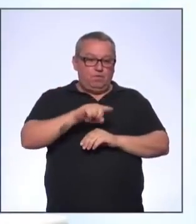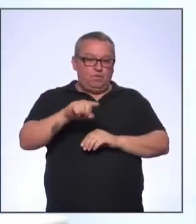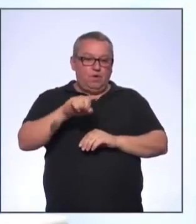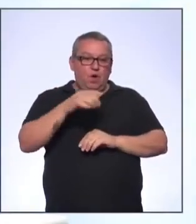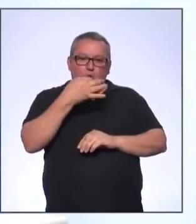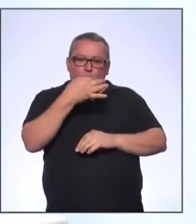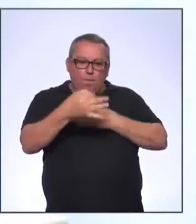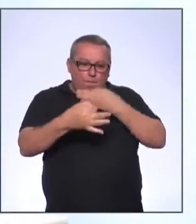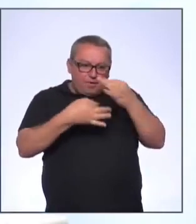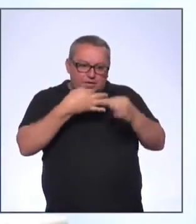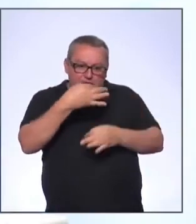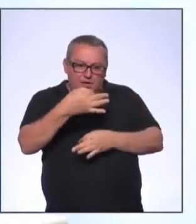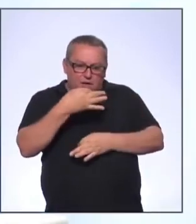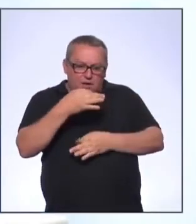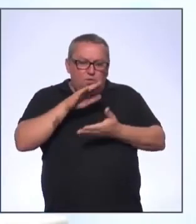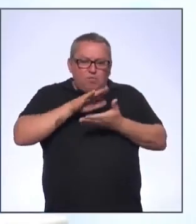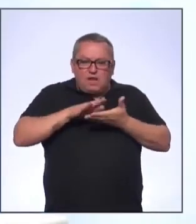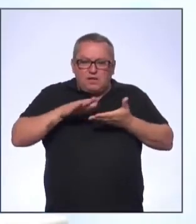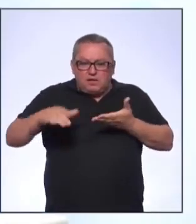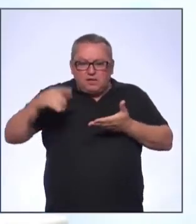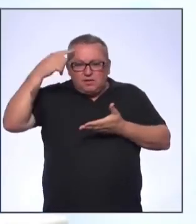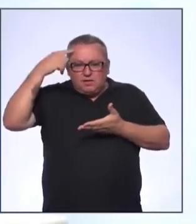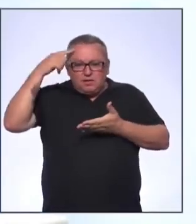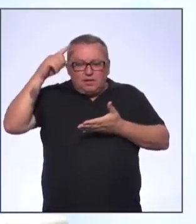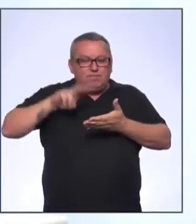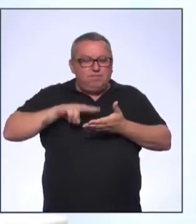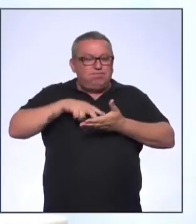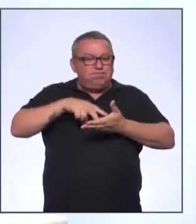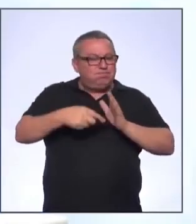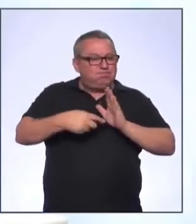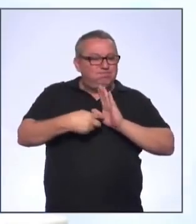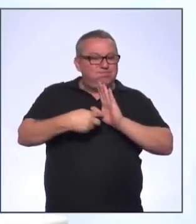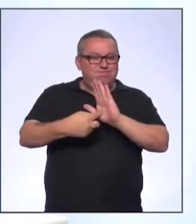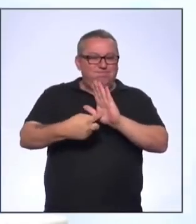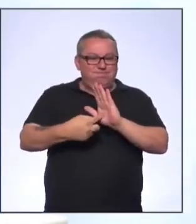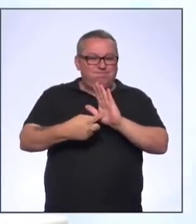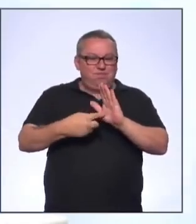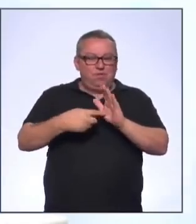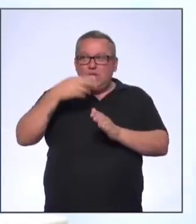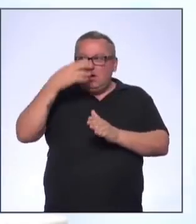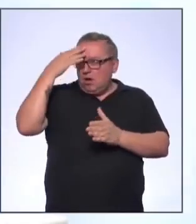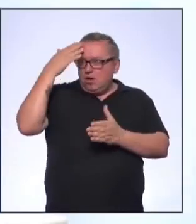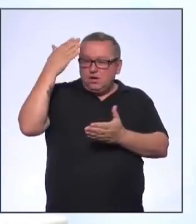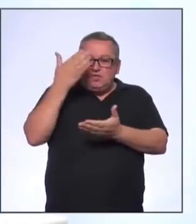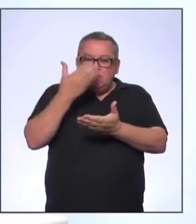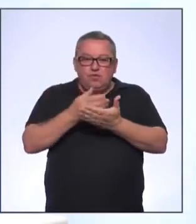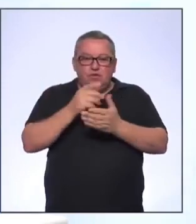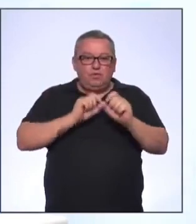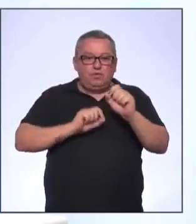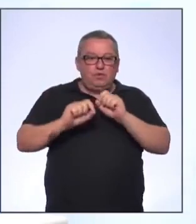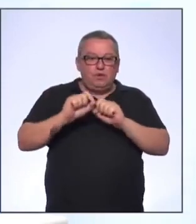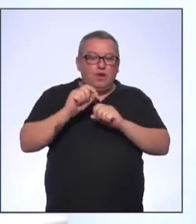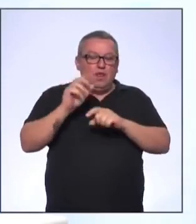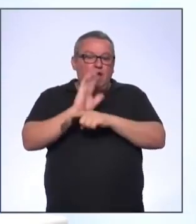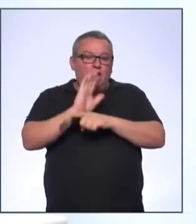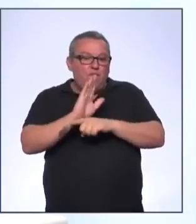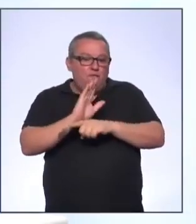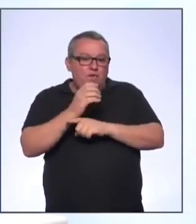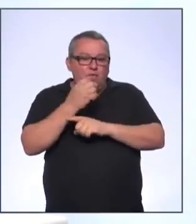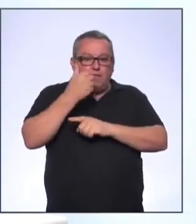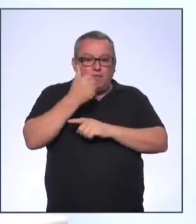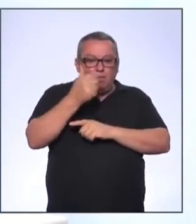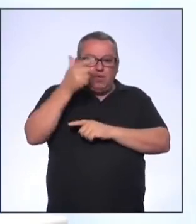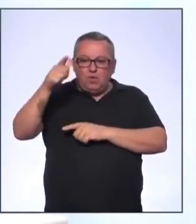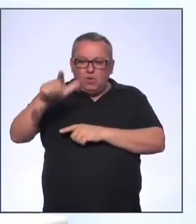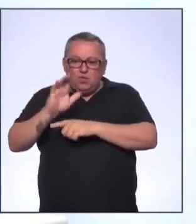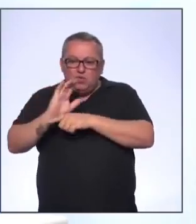opinião? Opinião é uma tese, é uma ideia sobre o assunto, é você se posicionar. Por exemplo, acredito que tal filme seja muito bom e o outro